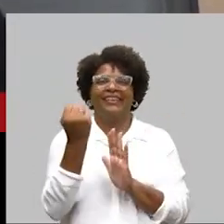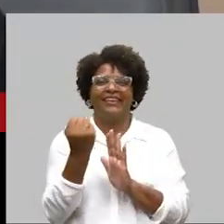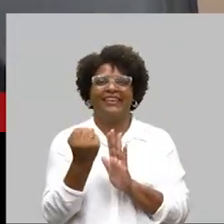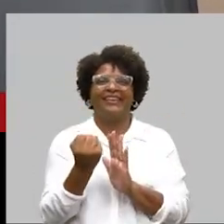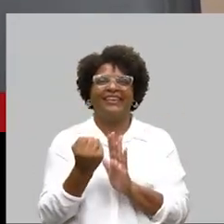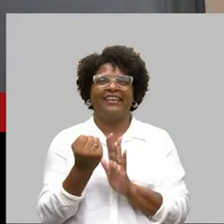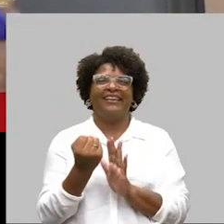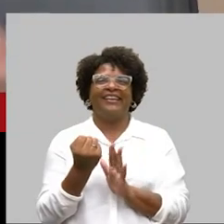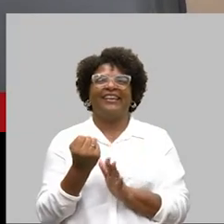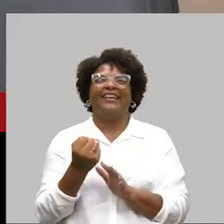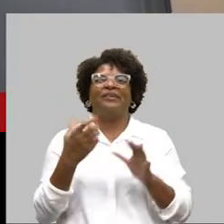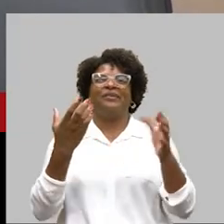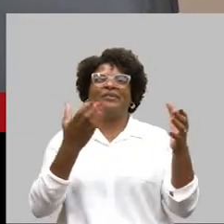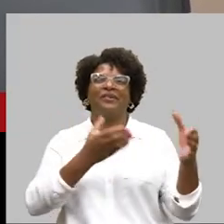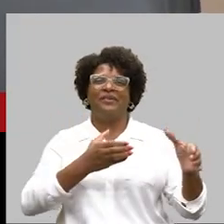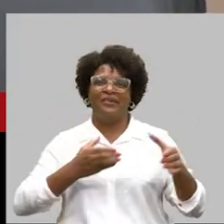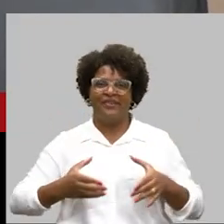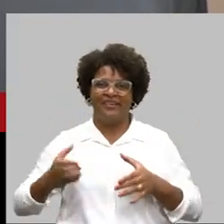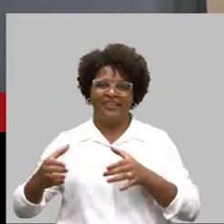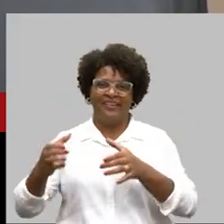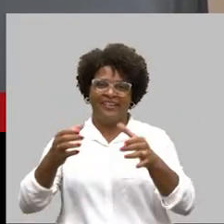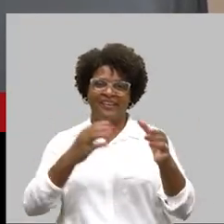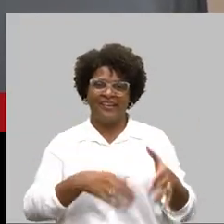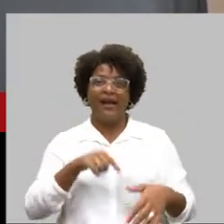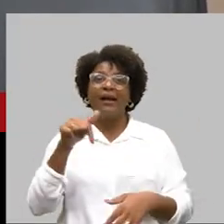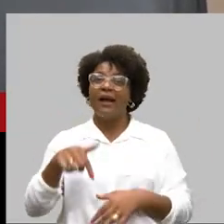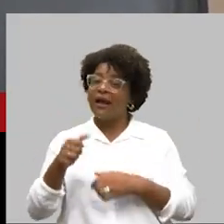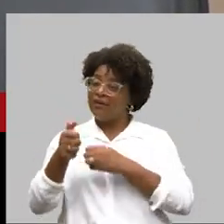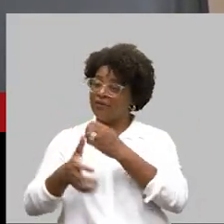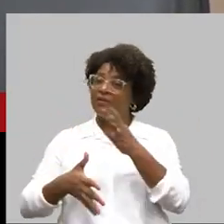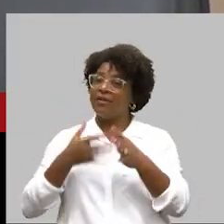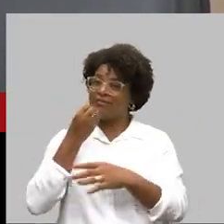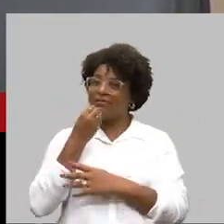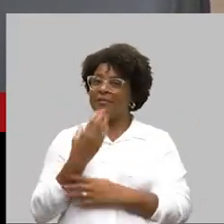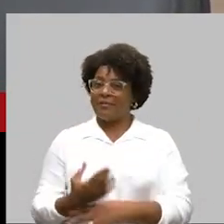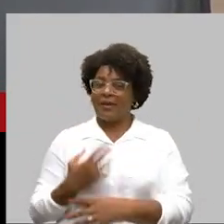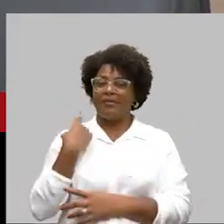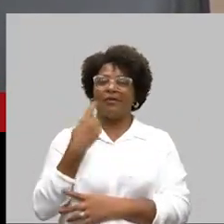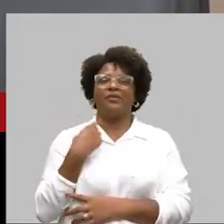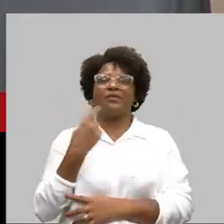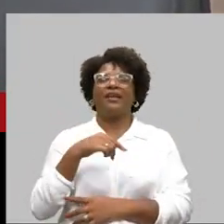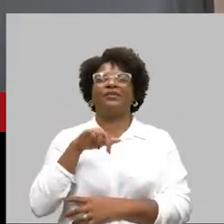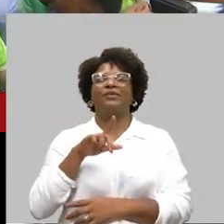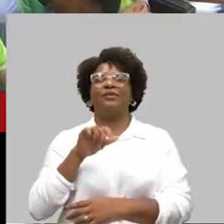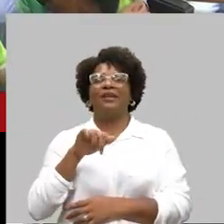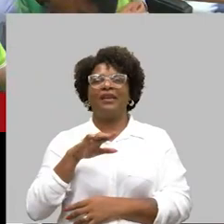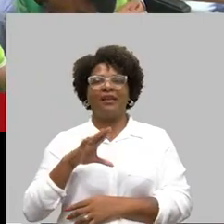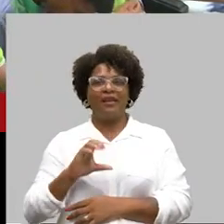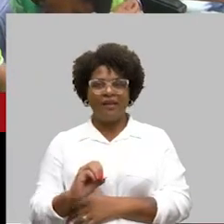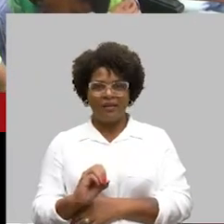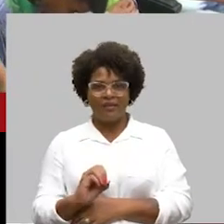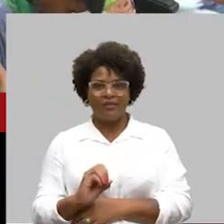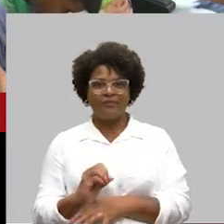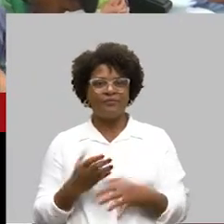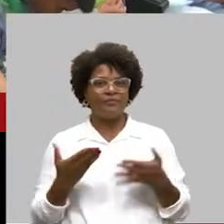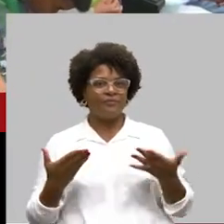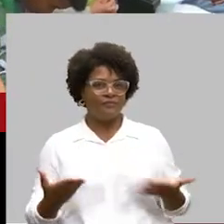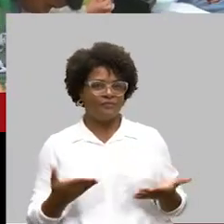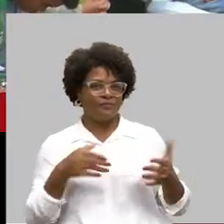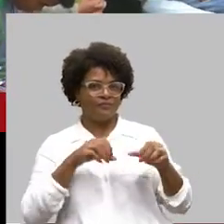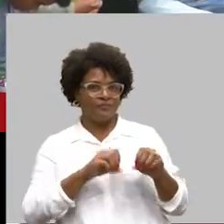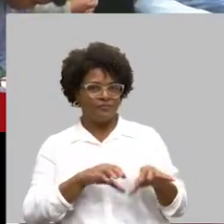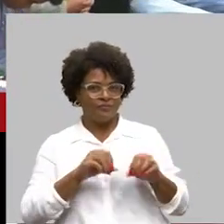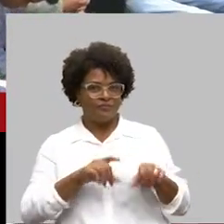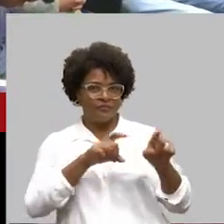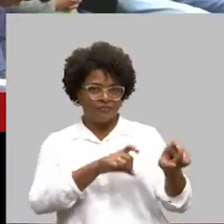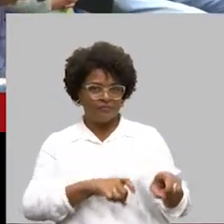estou no campo aqui muito bem Dito pelo Deputado Leleco então a educação no campo ela é